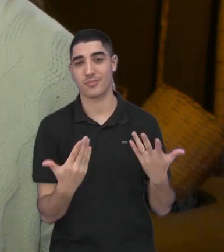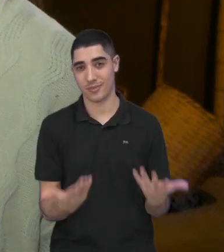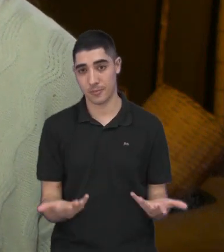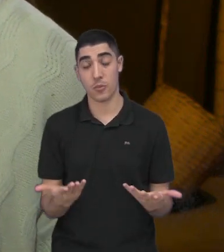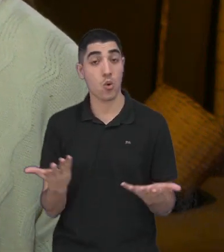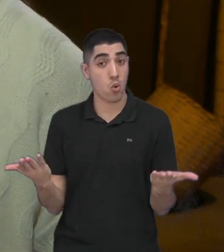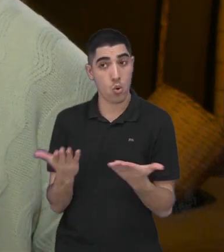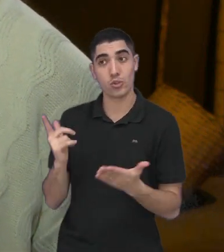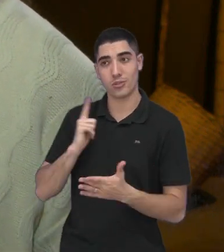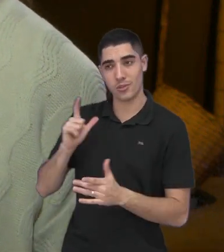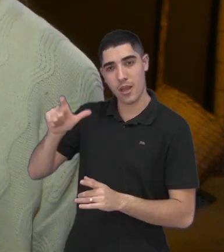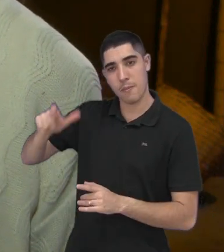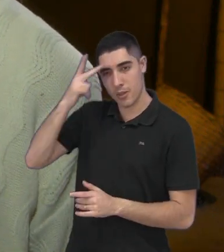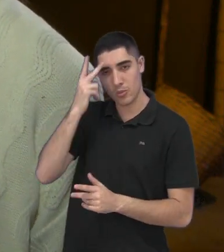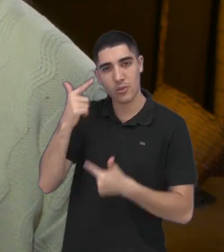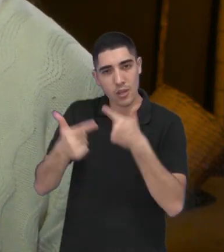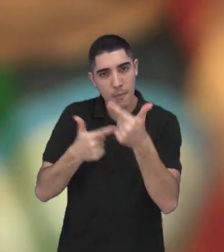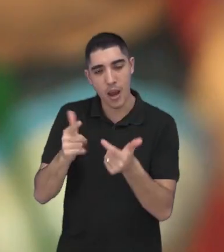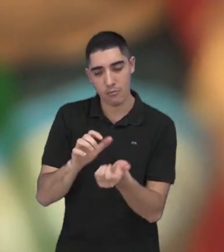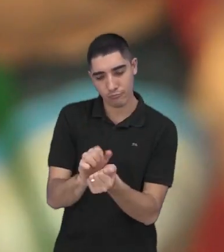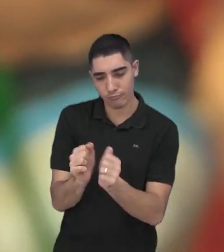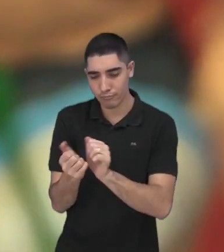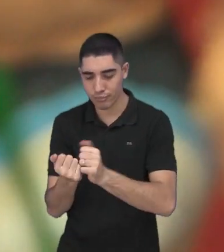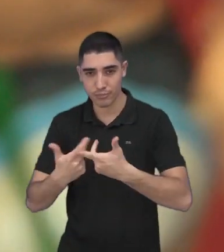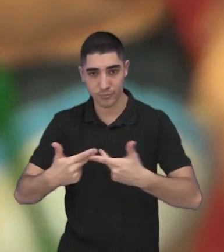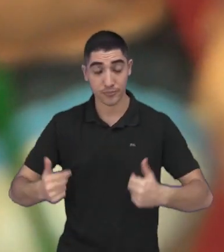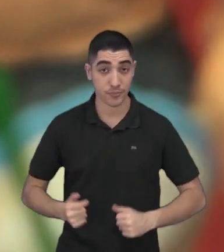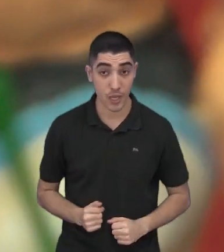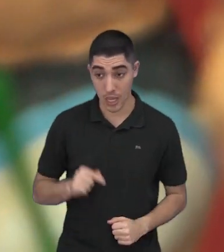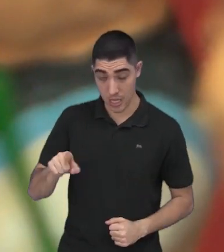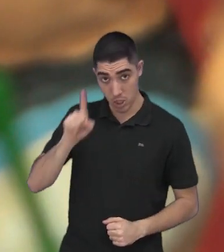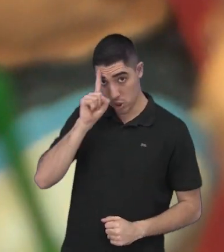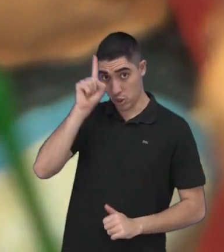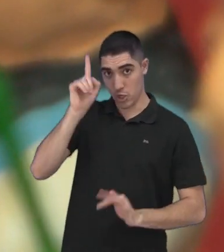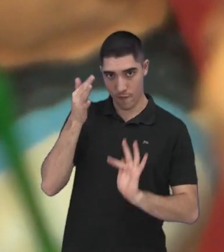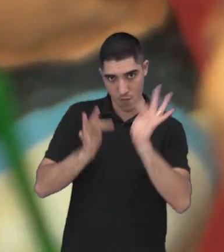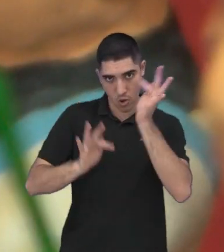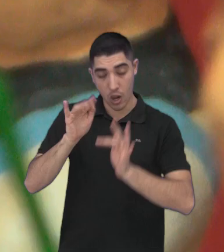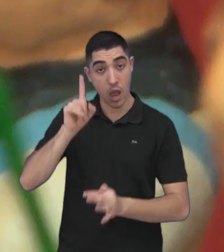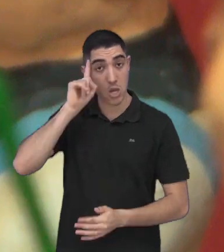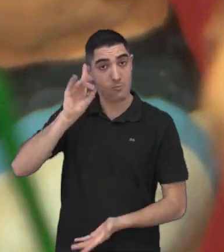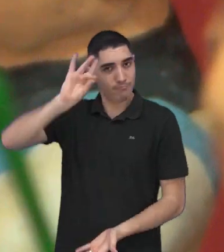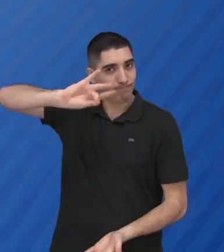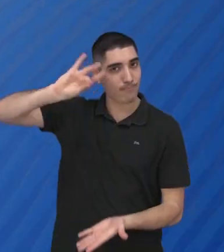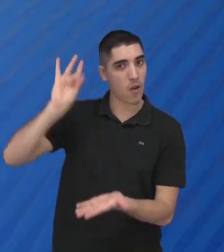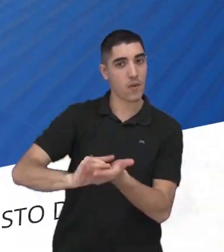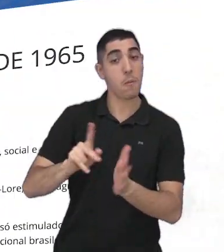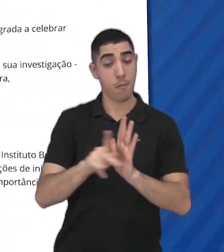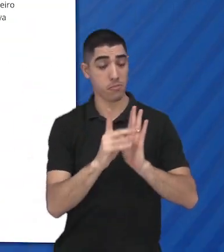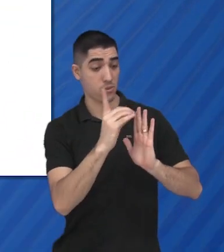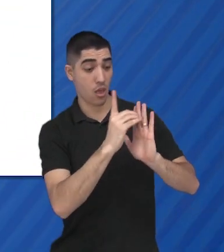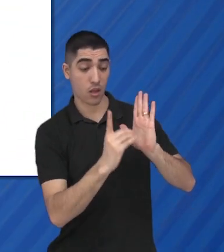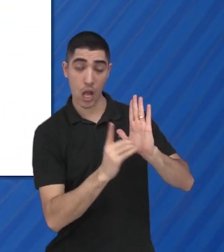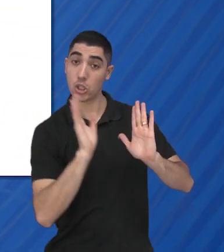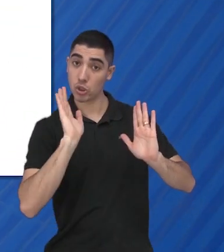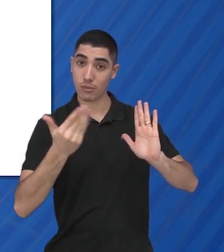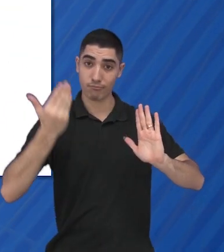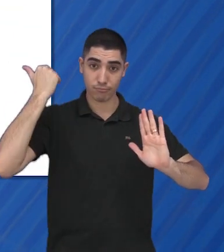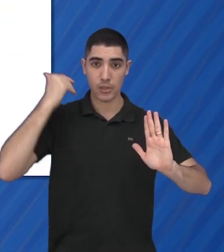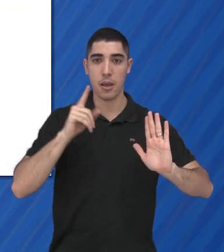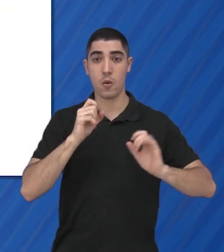as figureiras, né, que trabalham com argila. O Dia do Folclore se tornou uma data oficial no Brasil a partir de um